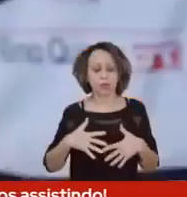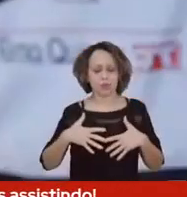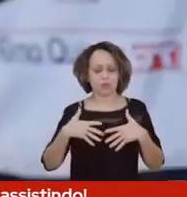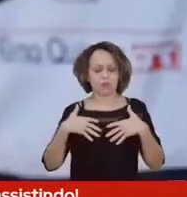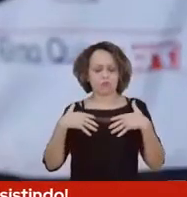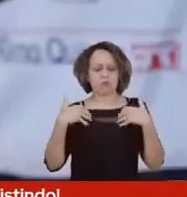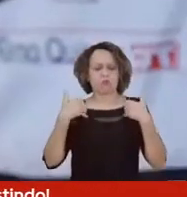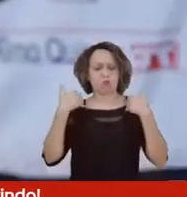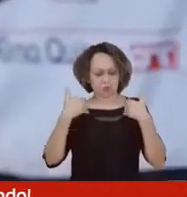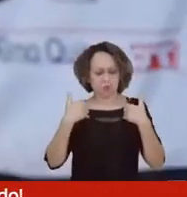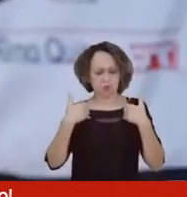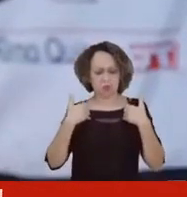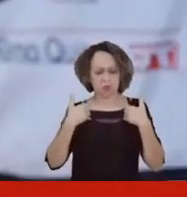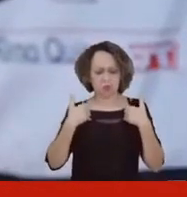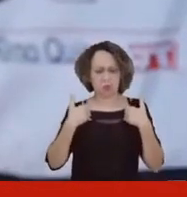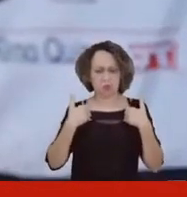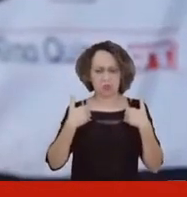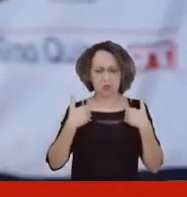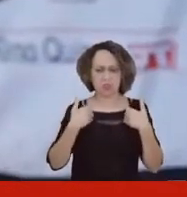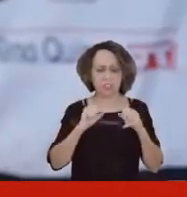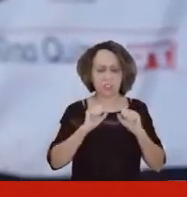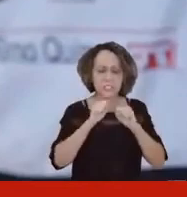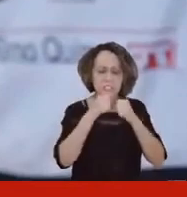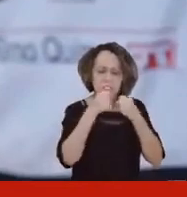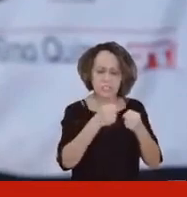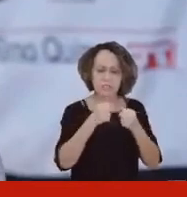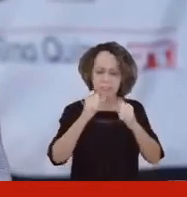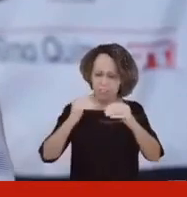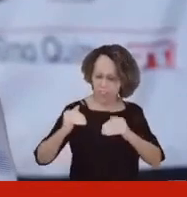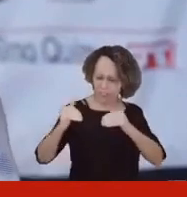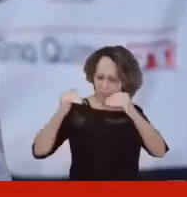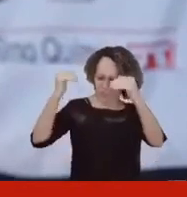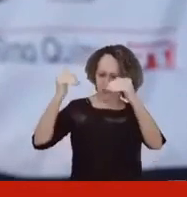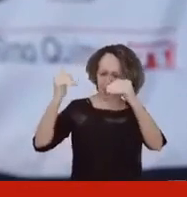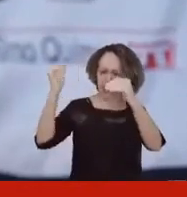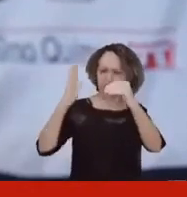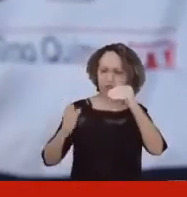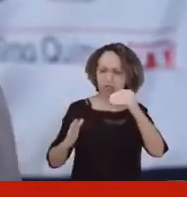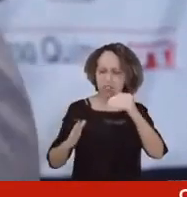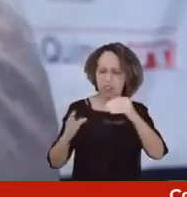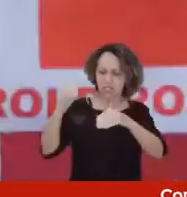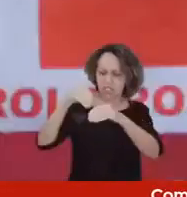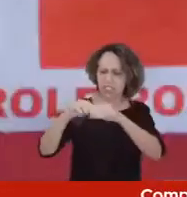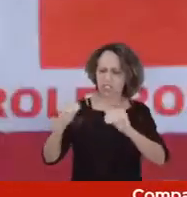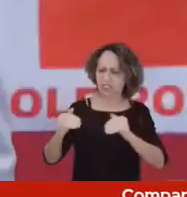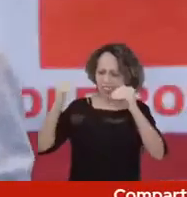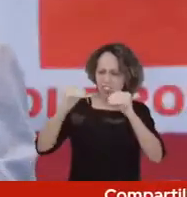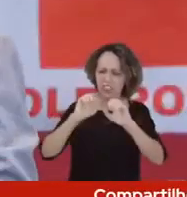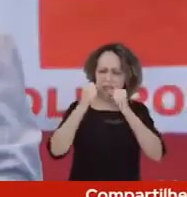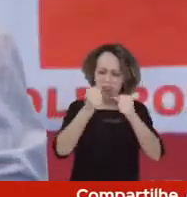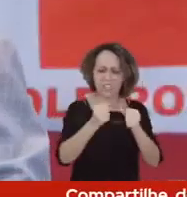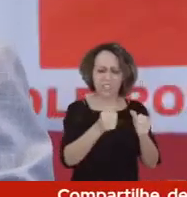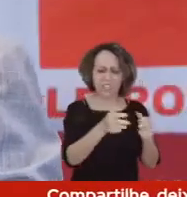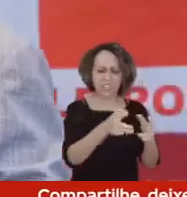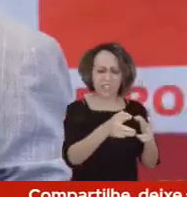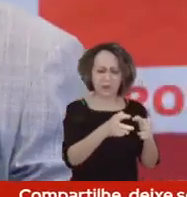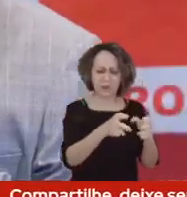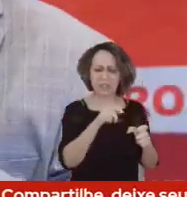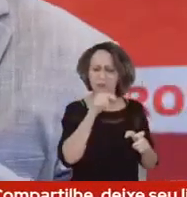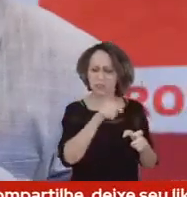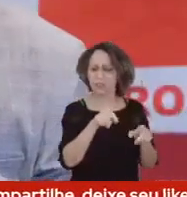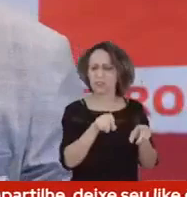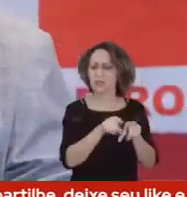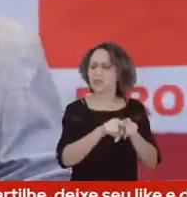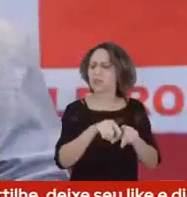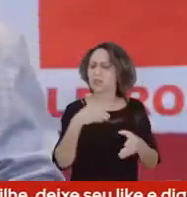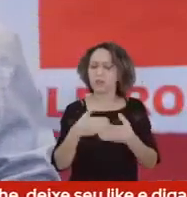defender a soberania desse país e, dentro da soberania, defender a Petrobras em qualquer debate, em qualquer lugar do mundo, em qualquer lugar